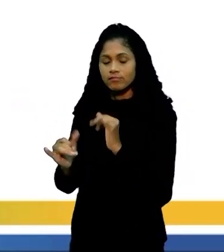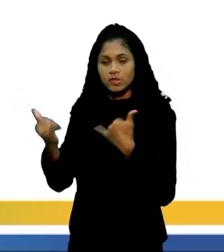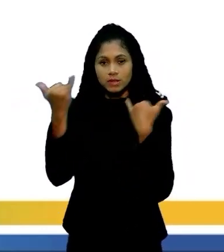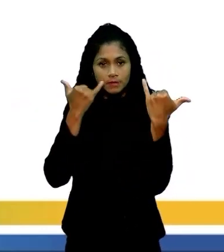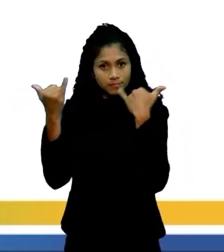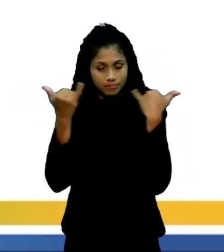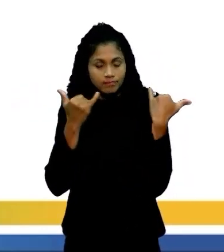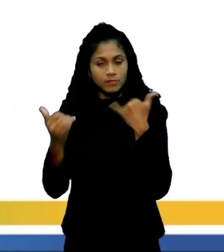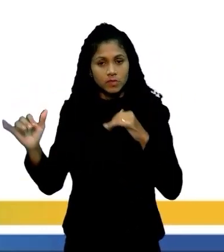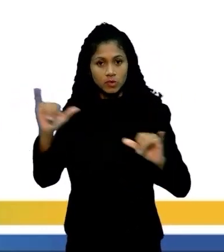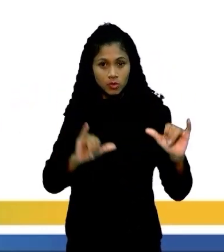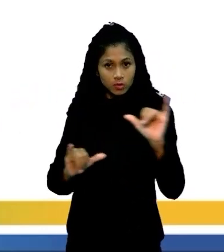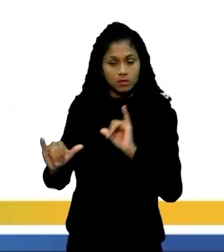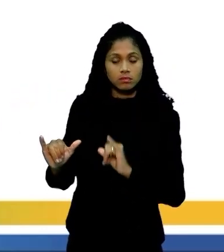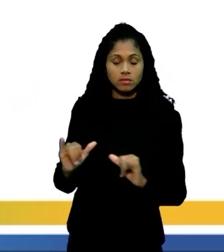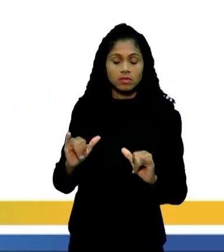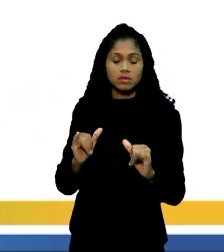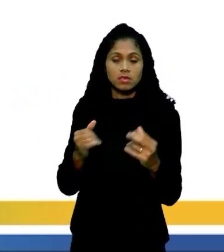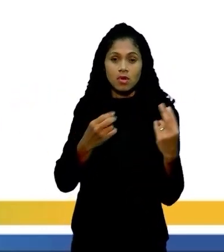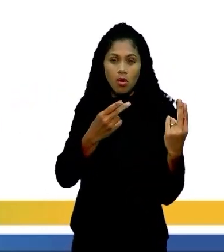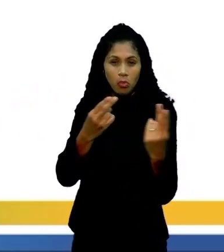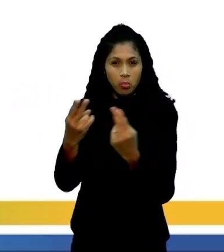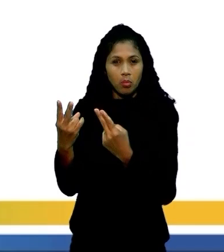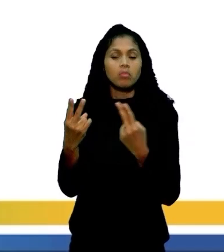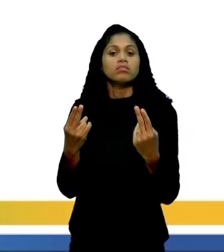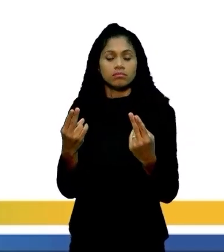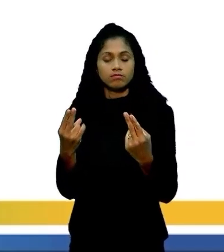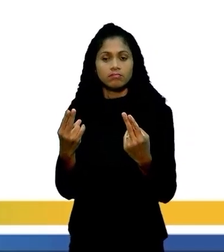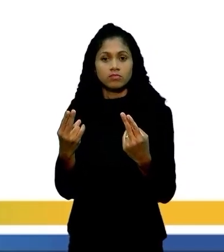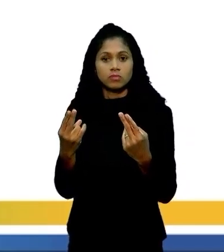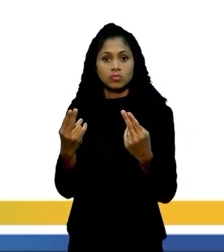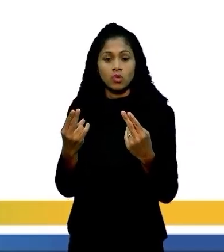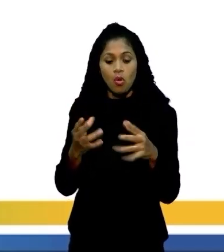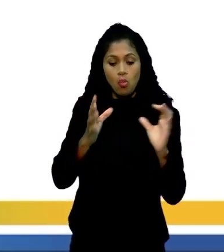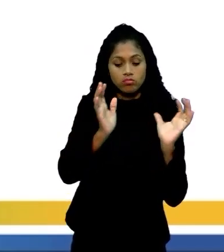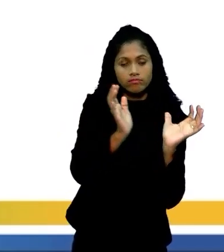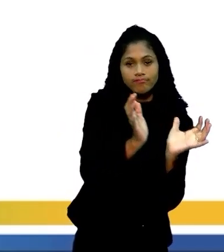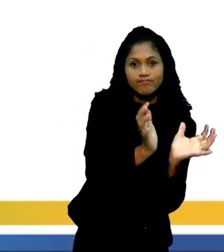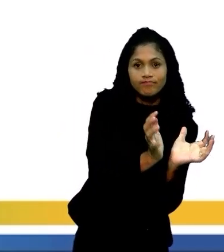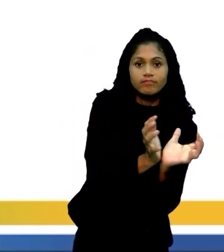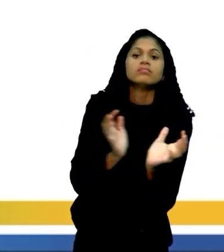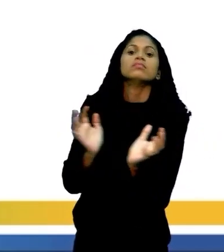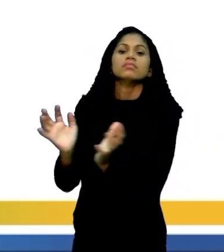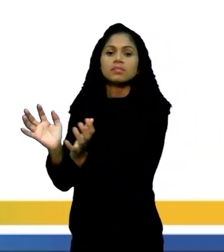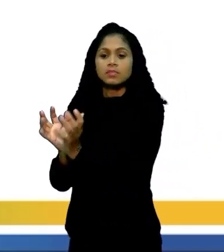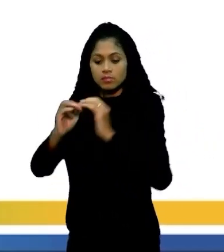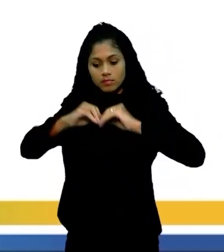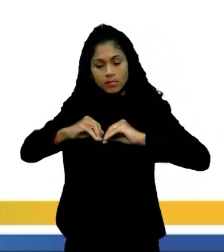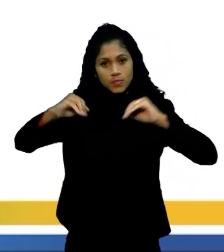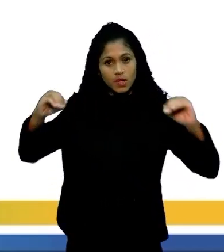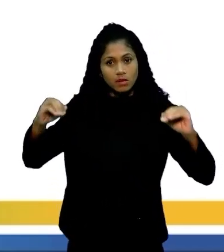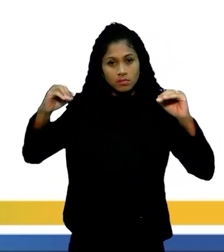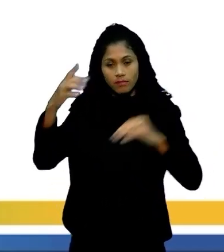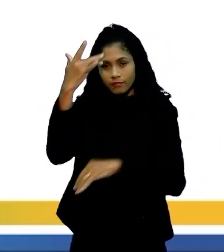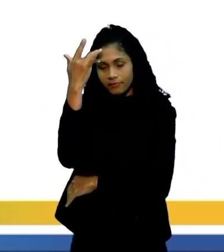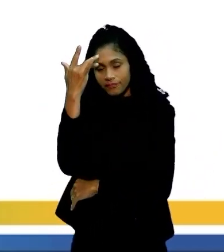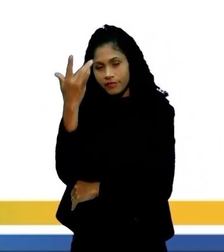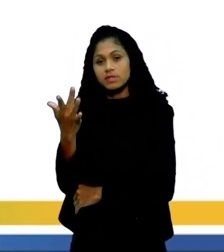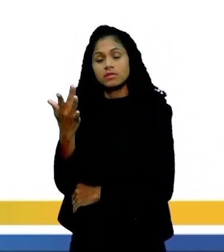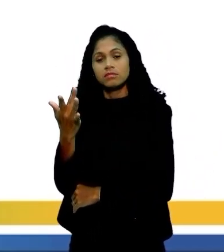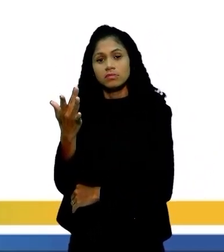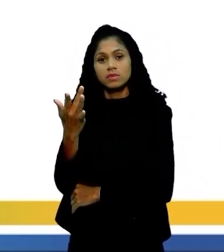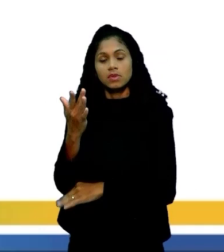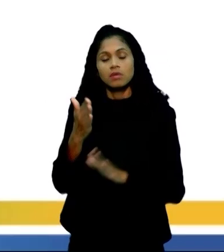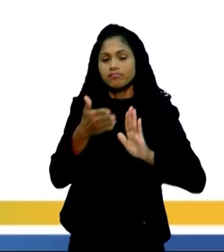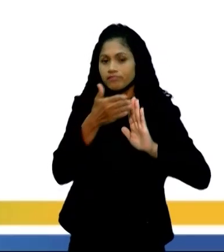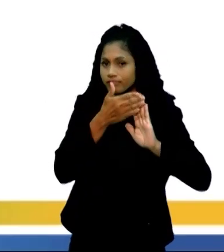propriedades químicas e físicas semelhantes, em grupos divididos de forma a facilitar os